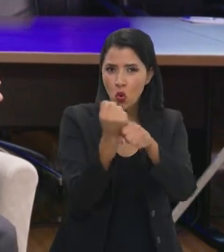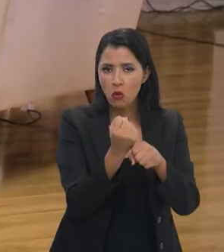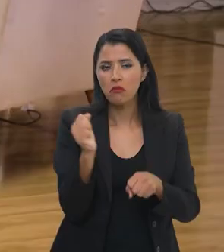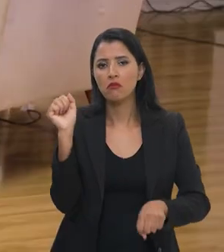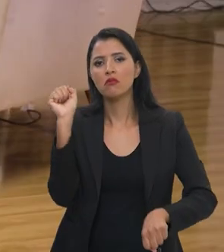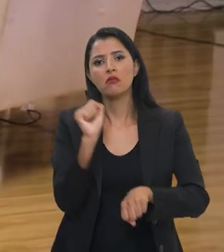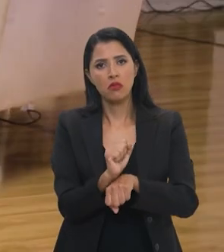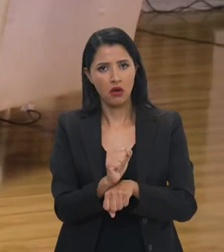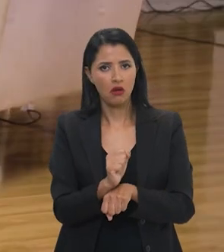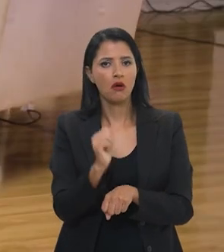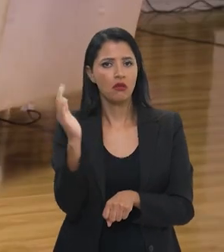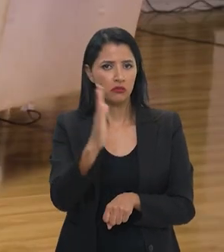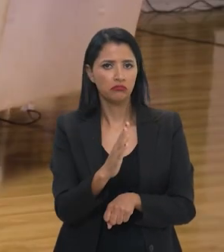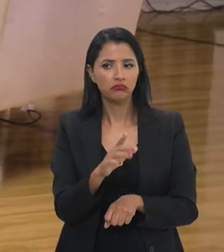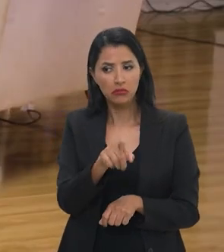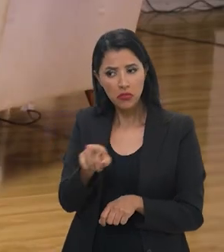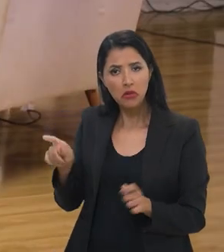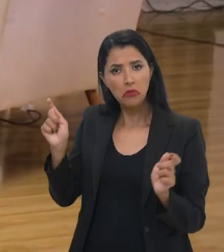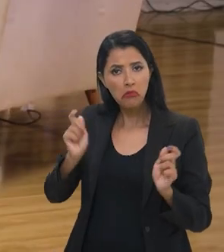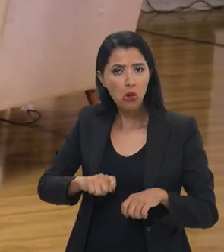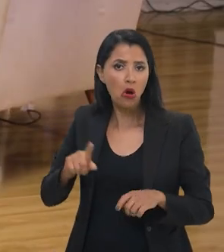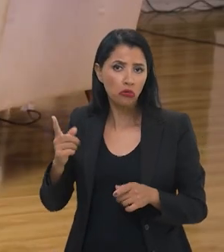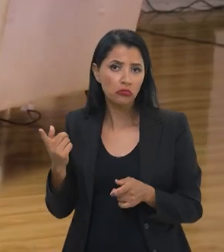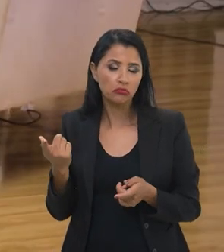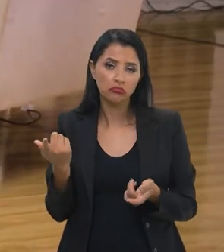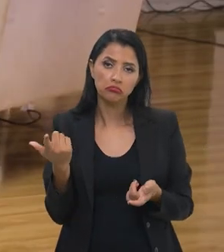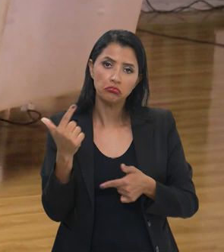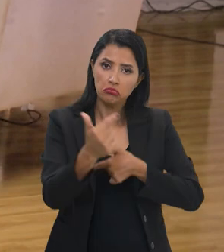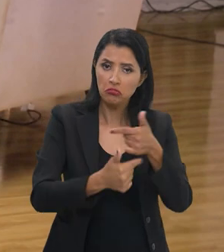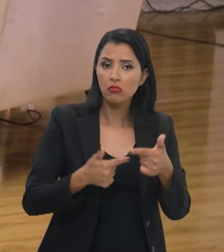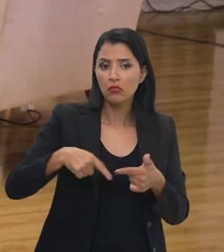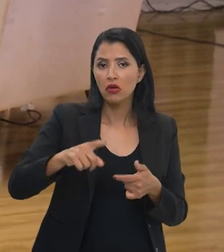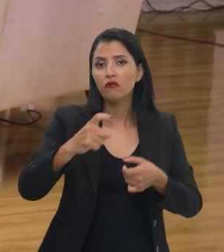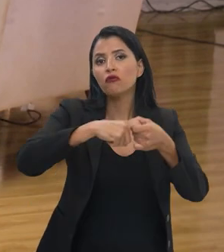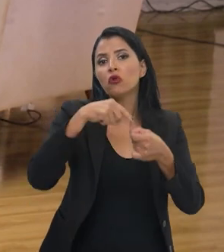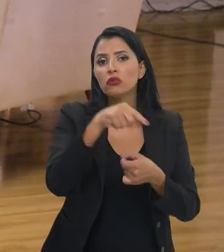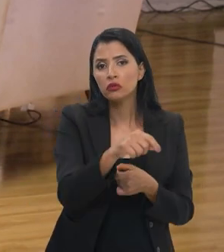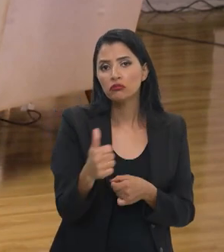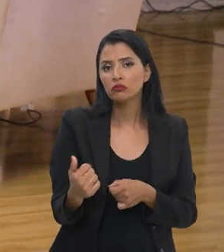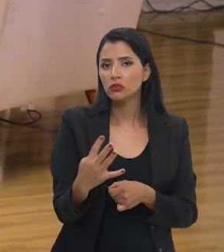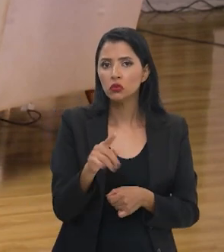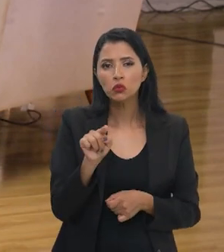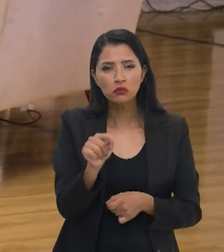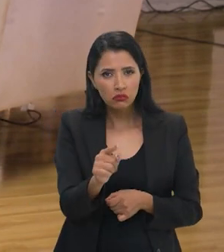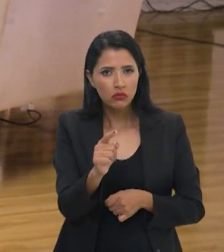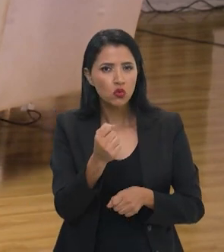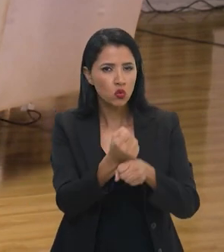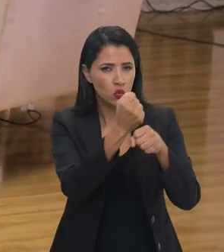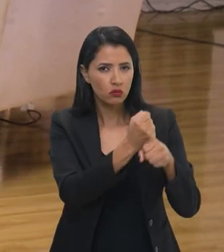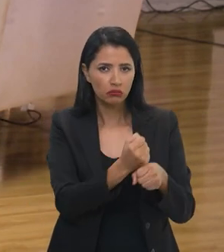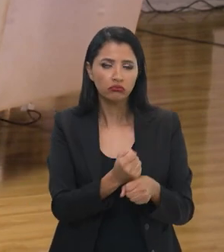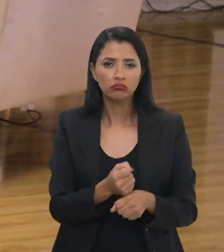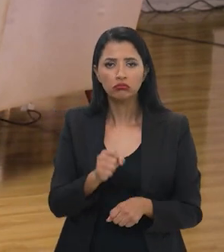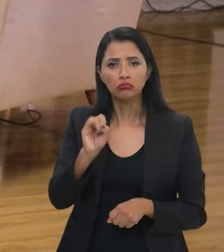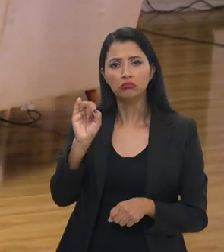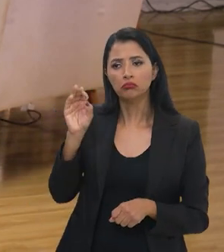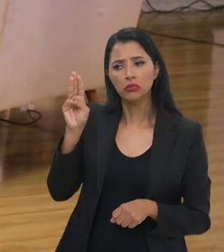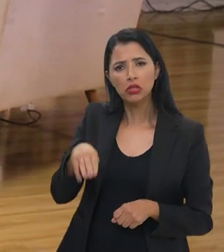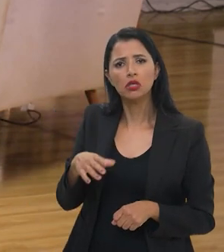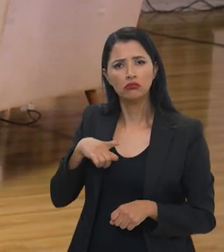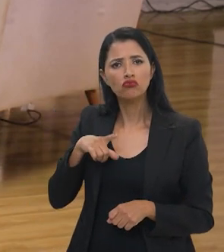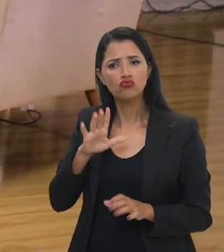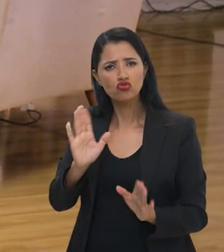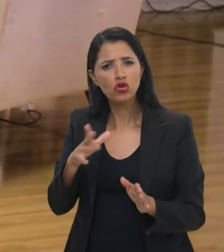no país exato essas pessoas podem ser utilizadas Para retomar essas 14.000 obras Sim eu já fiz